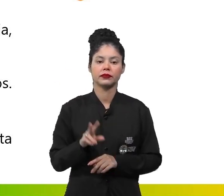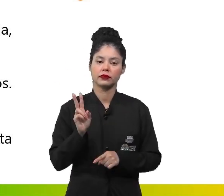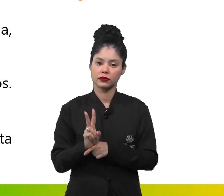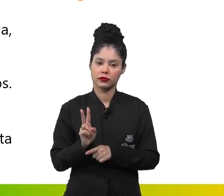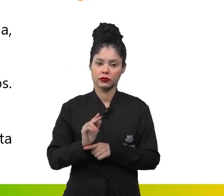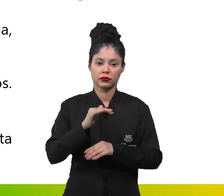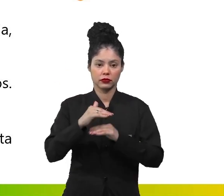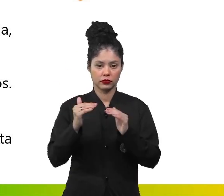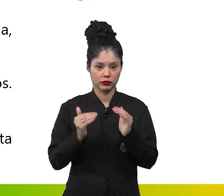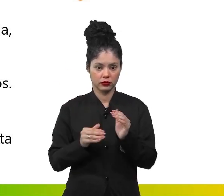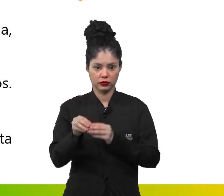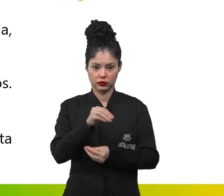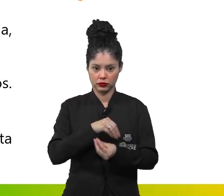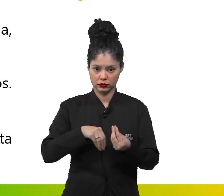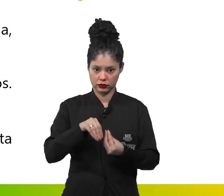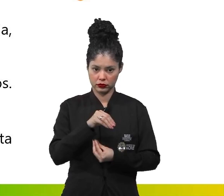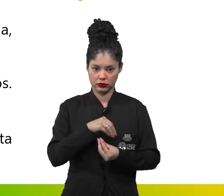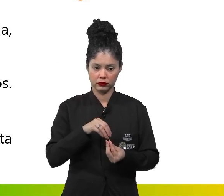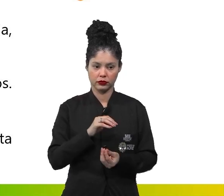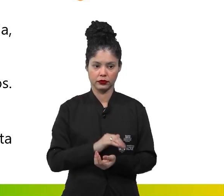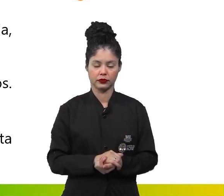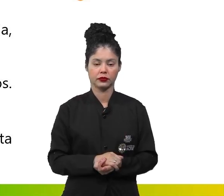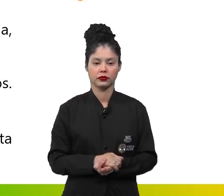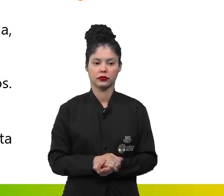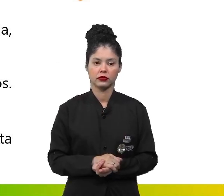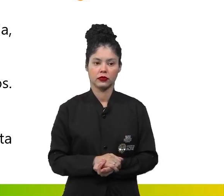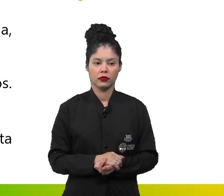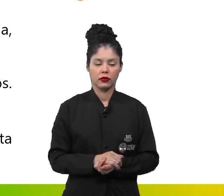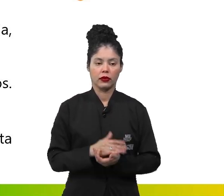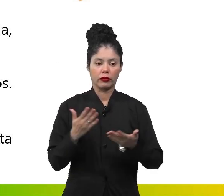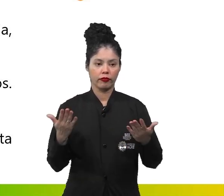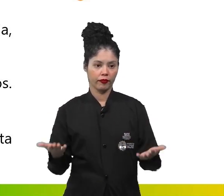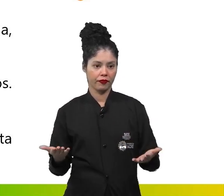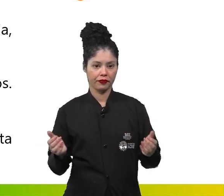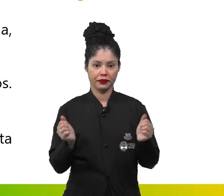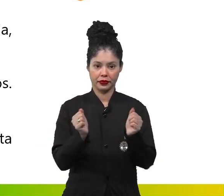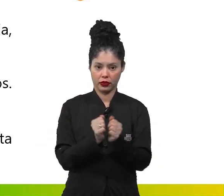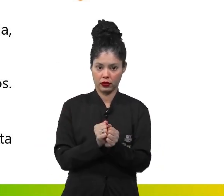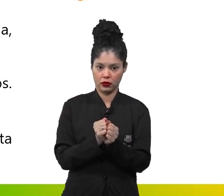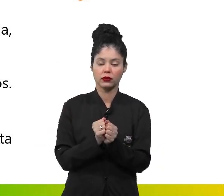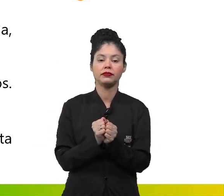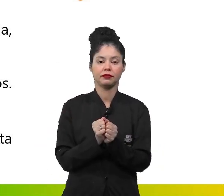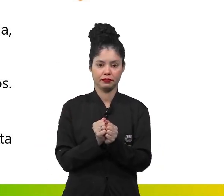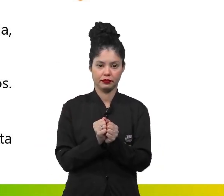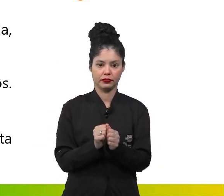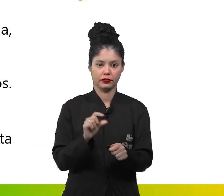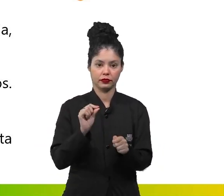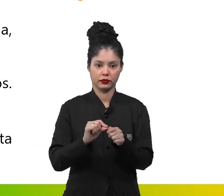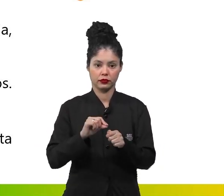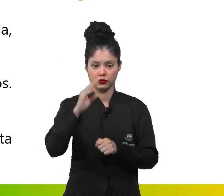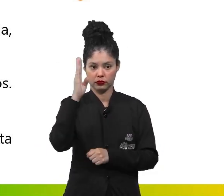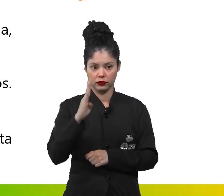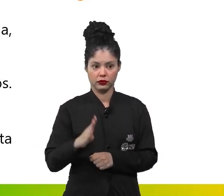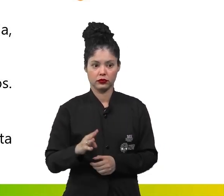para toda essa mistura, para toda essa miscigenação. Essa união de povos fez do Brasil um país com